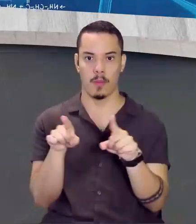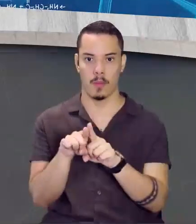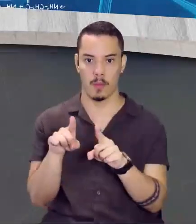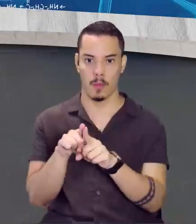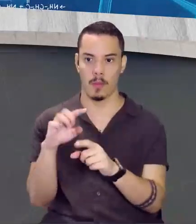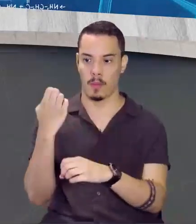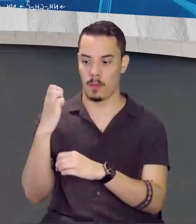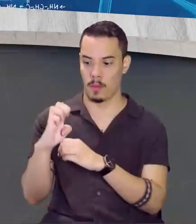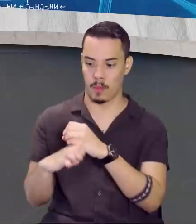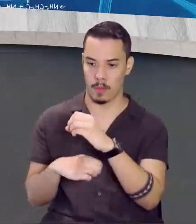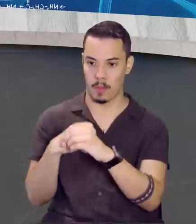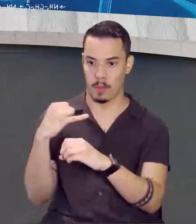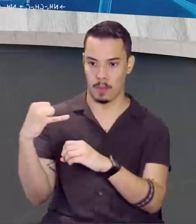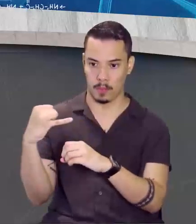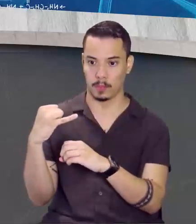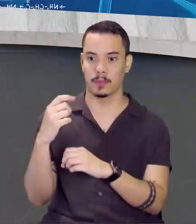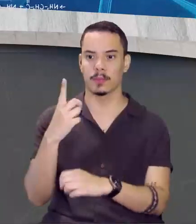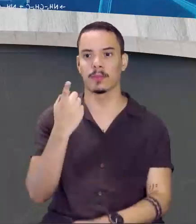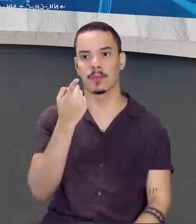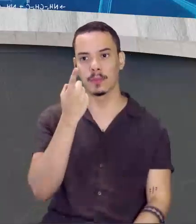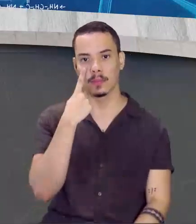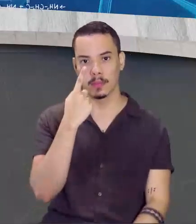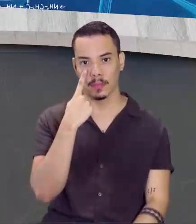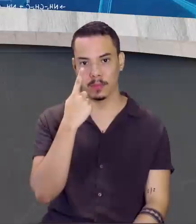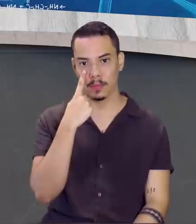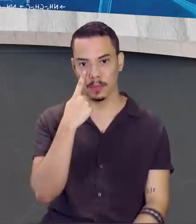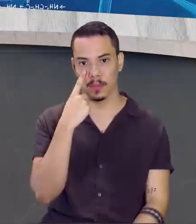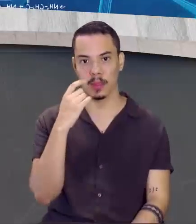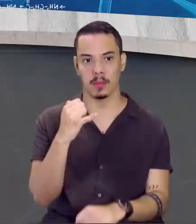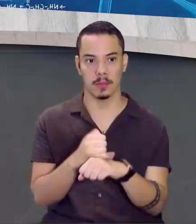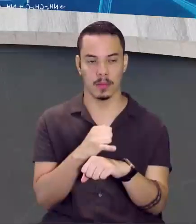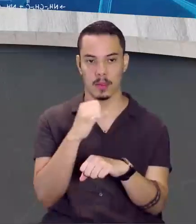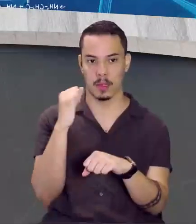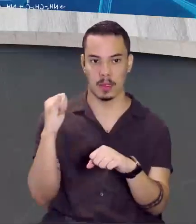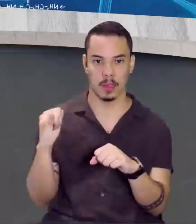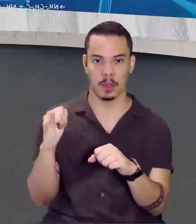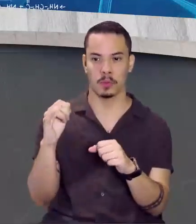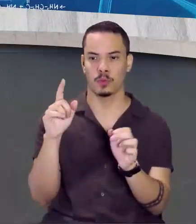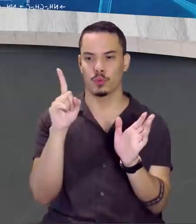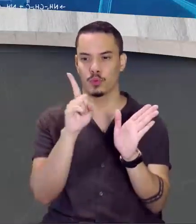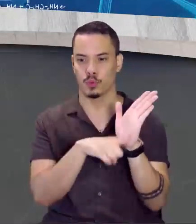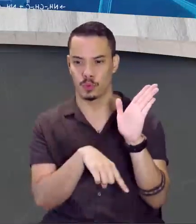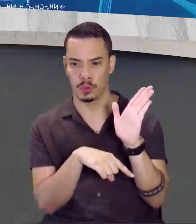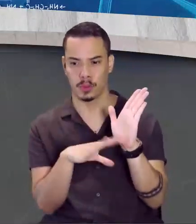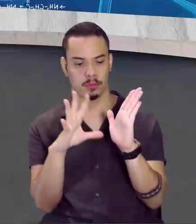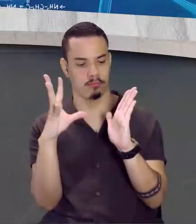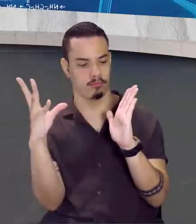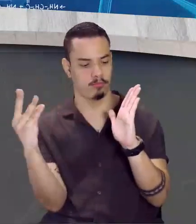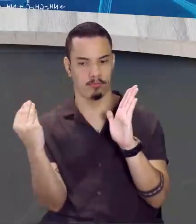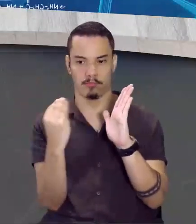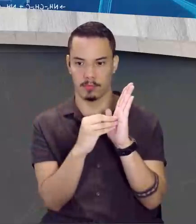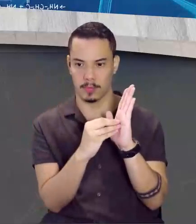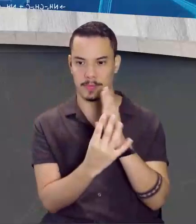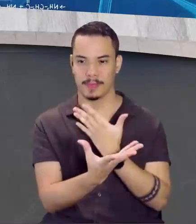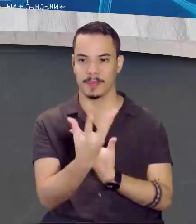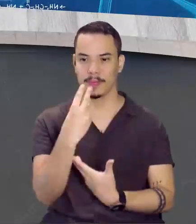cátion, aí você vê a carga do cátion e subtrai o número de elétrons correspondente àquela